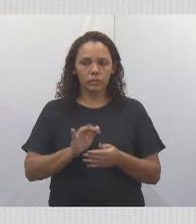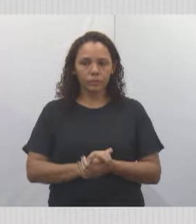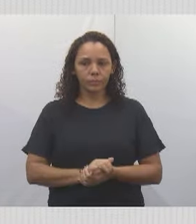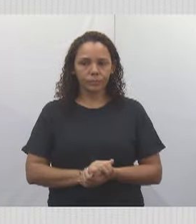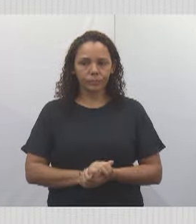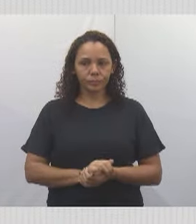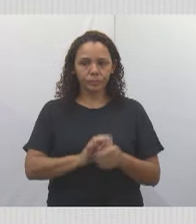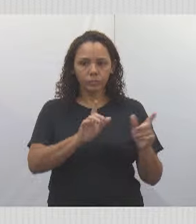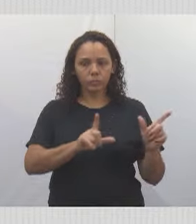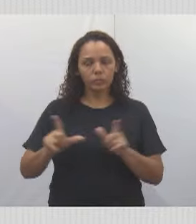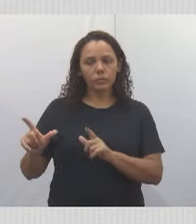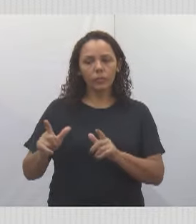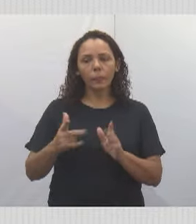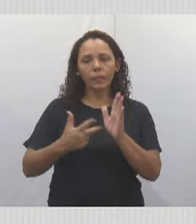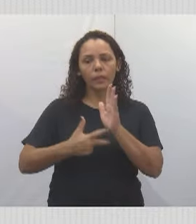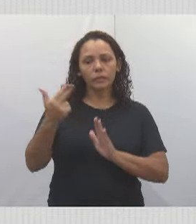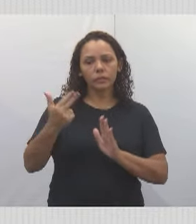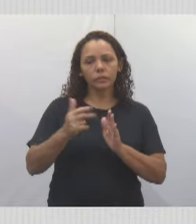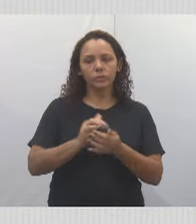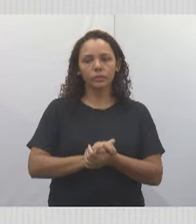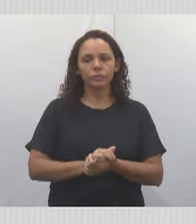gente.